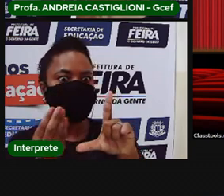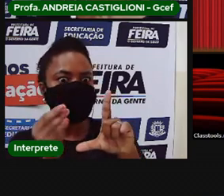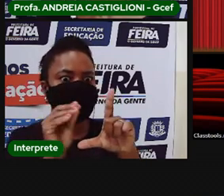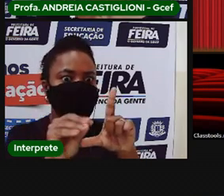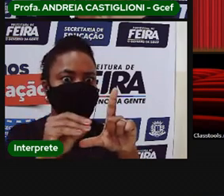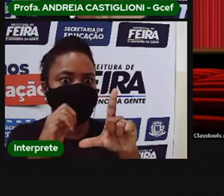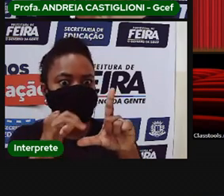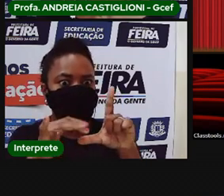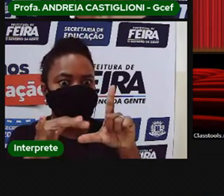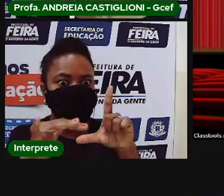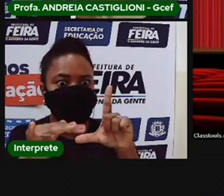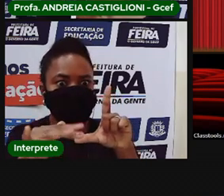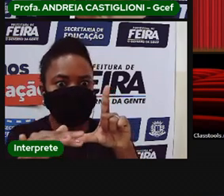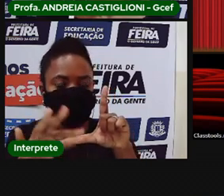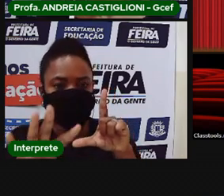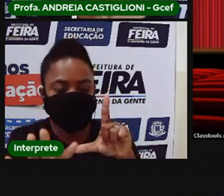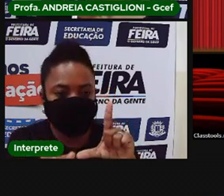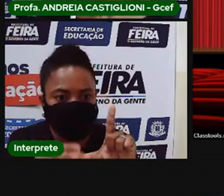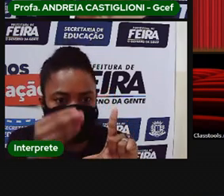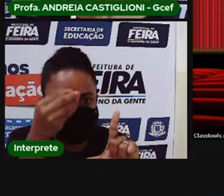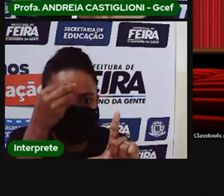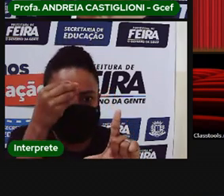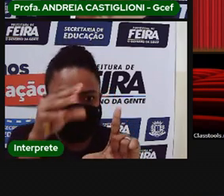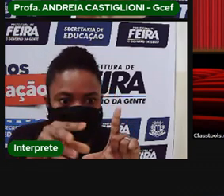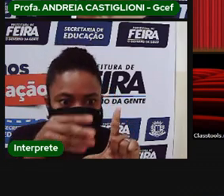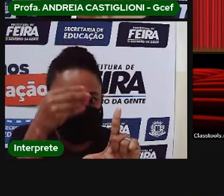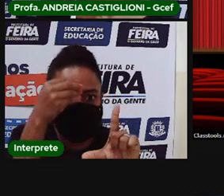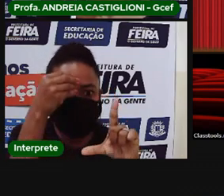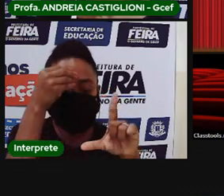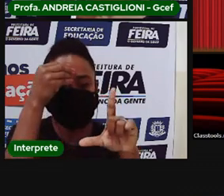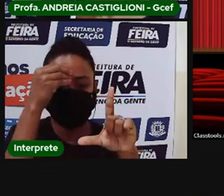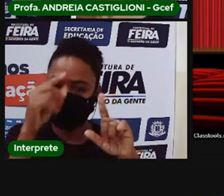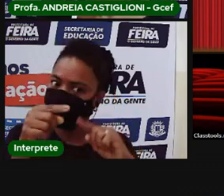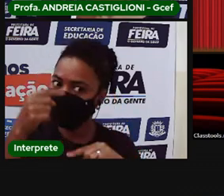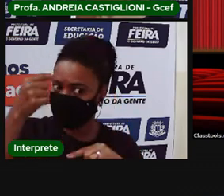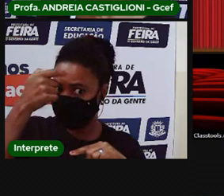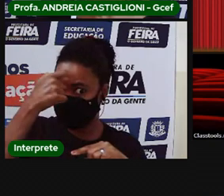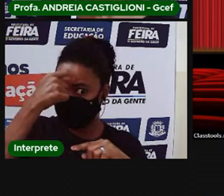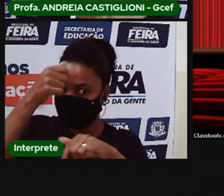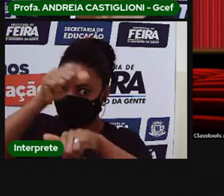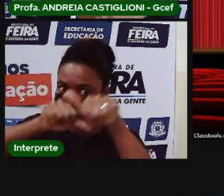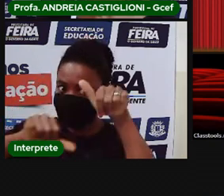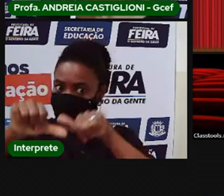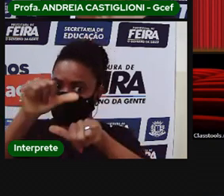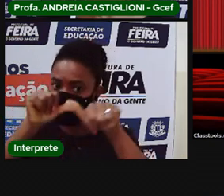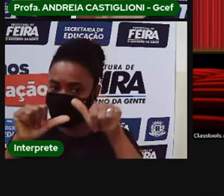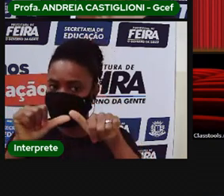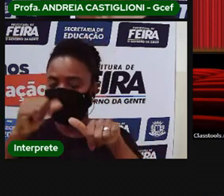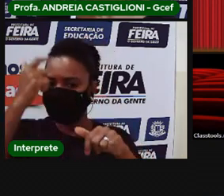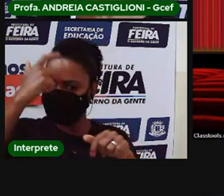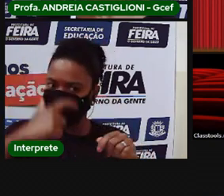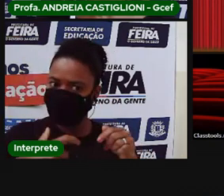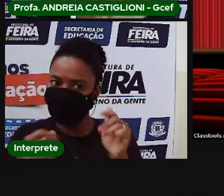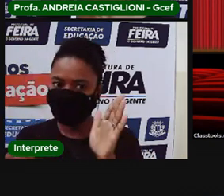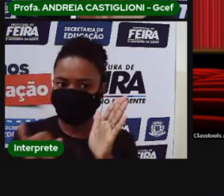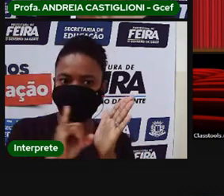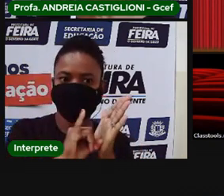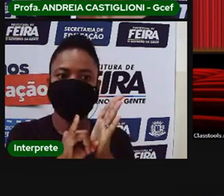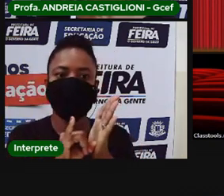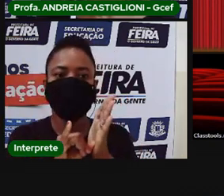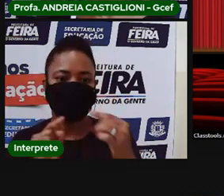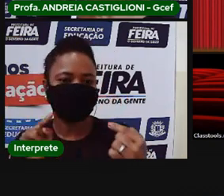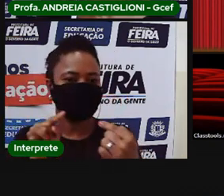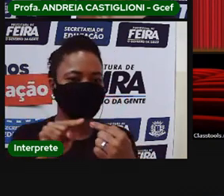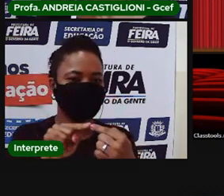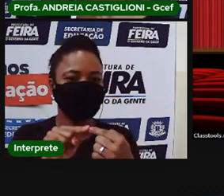dar sempre o seu toque. Vai ser do seu jeito. E isso é o que vai te transformar, né? Vai deixar com que você tenha a